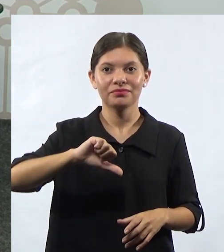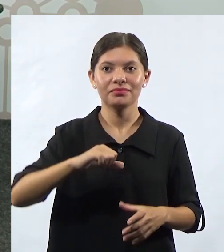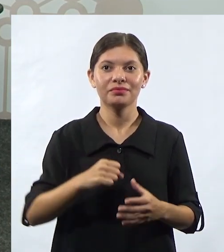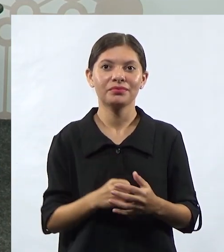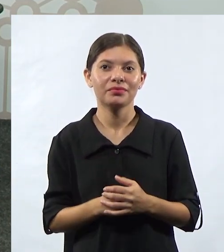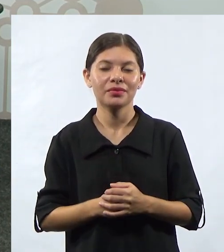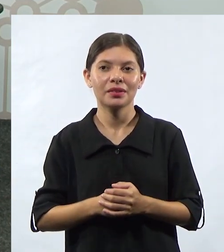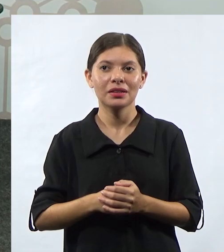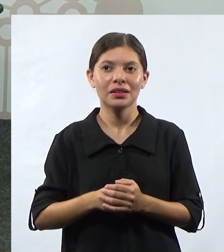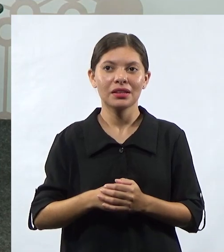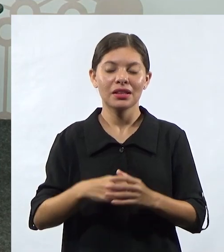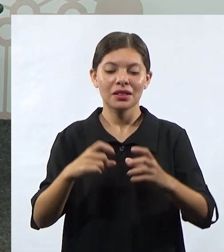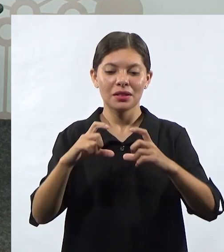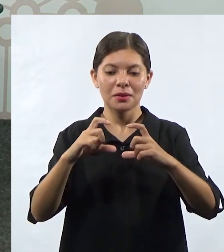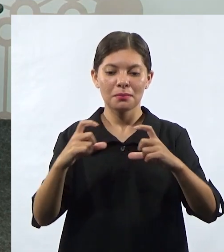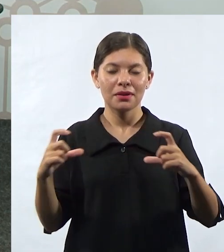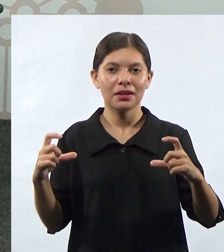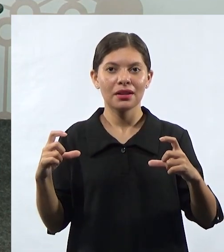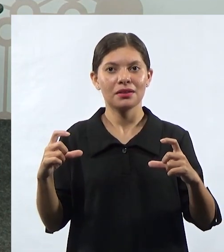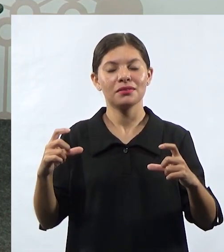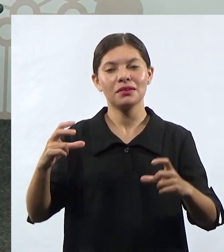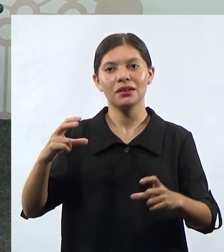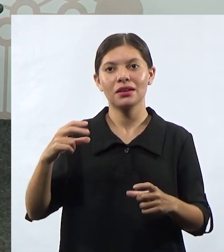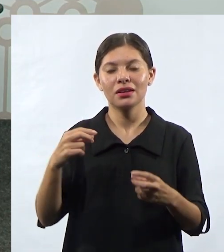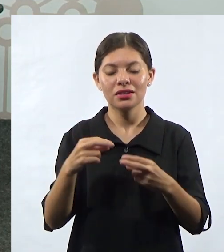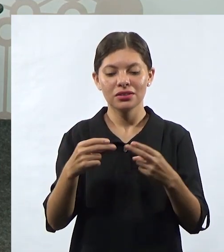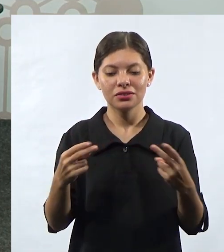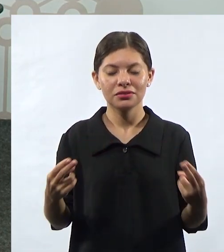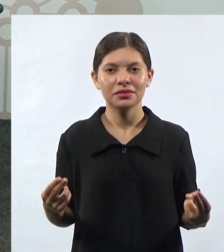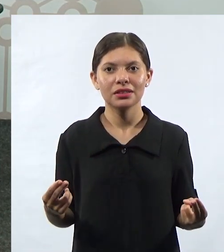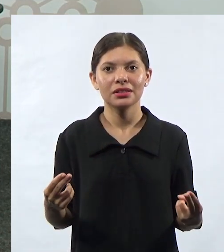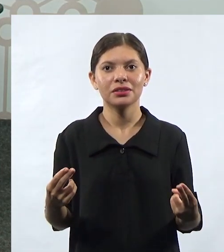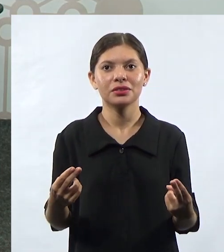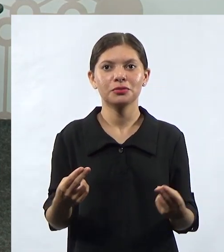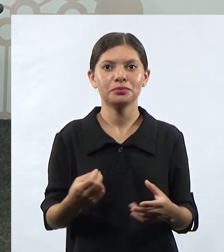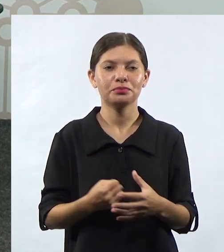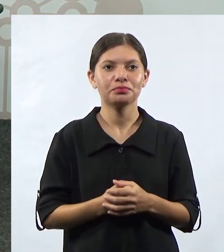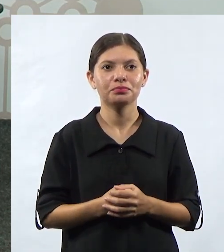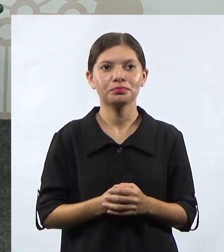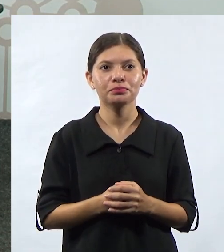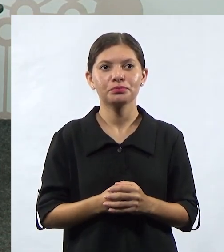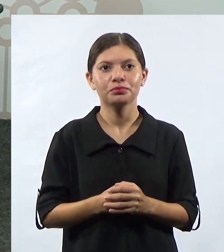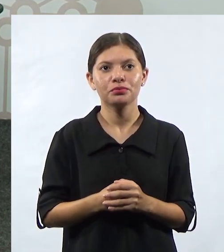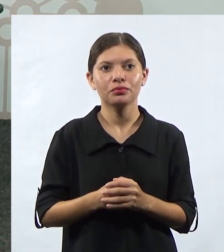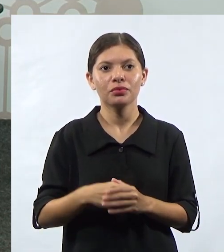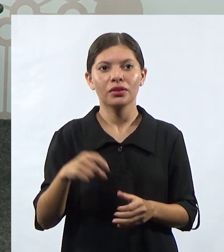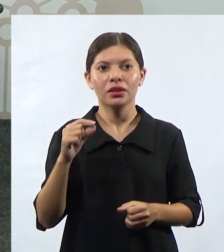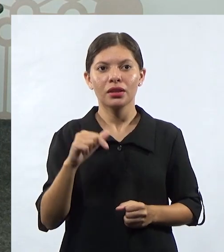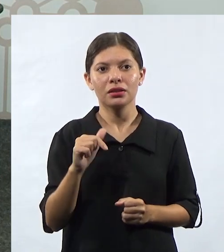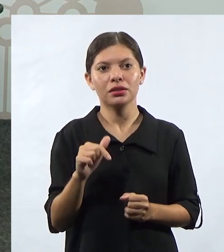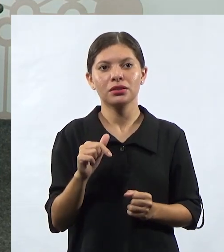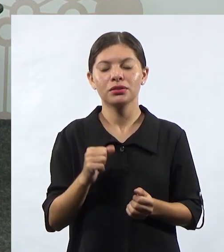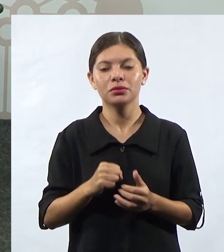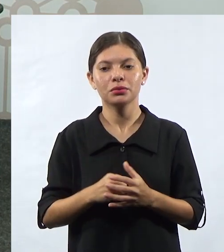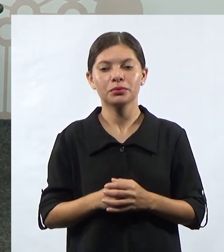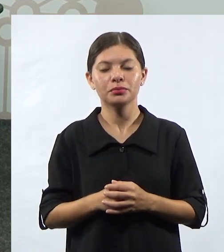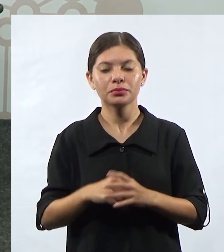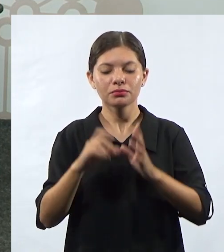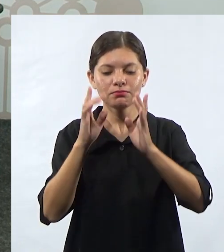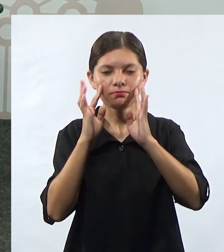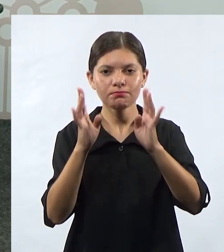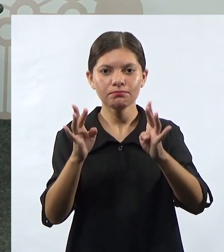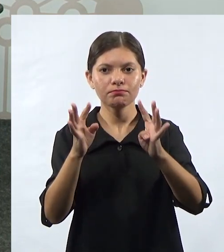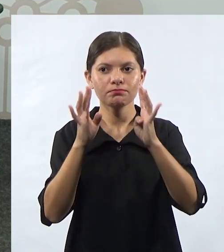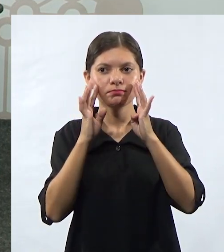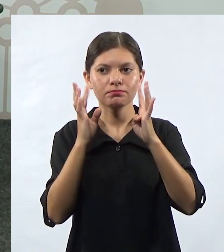interprete uma outra palavra. Então ele falou uma coisa e o software escreveu outra. E isso você tem que ter atenção com isso,